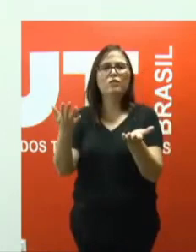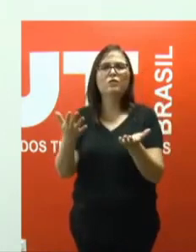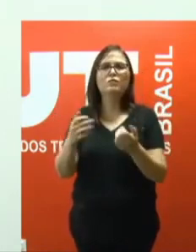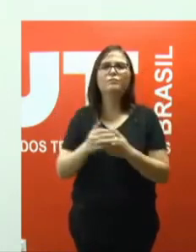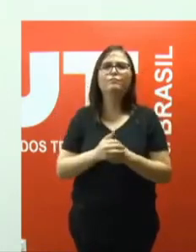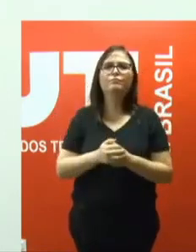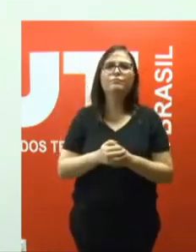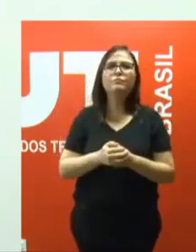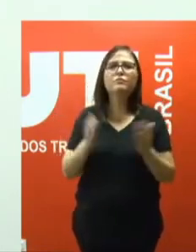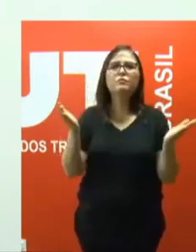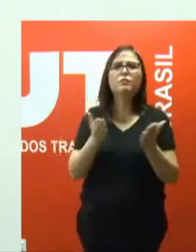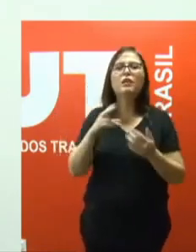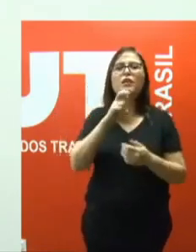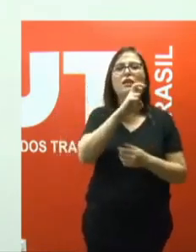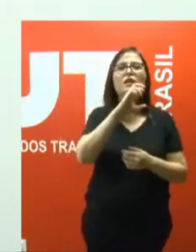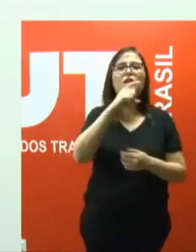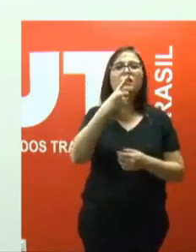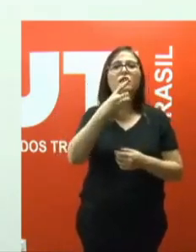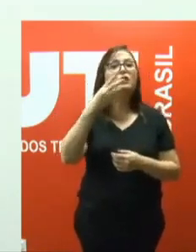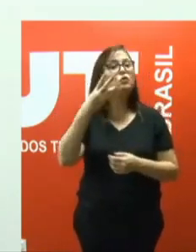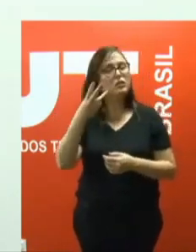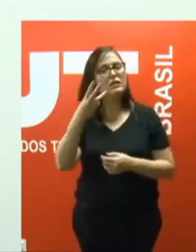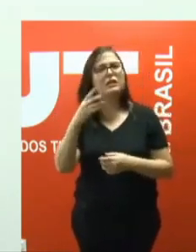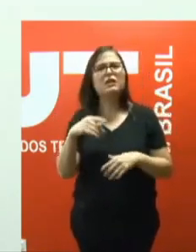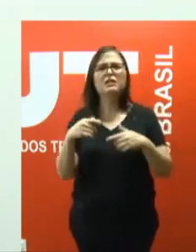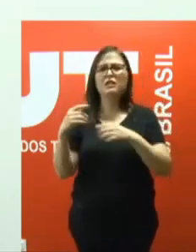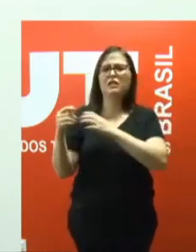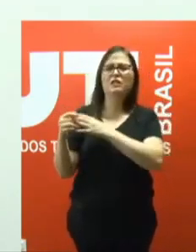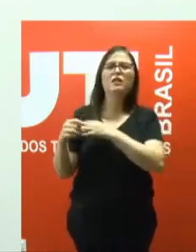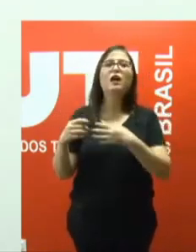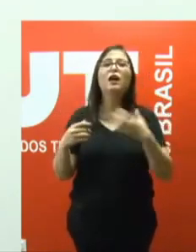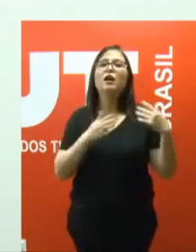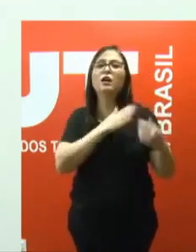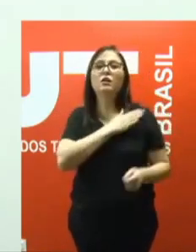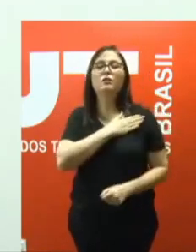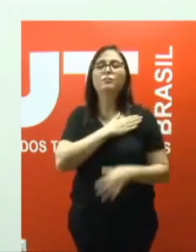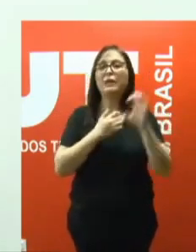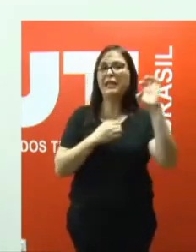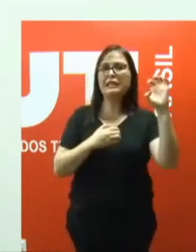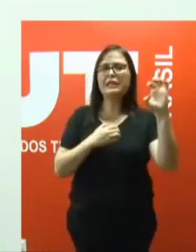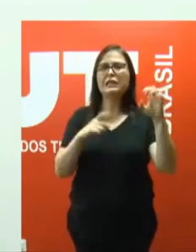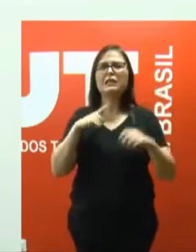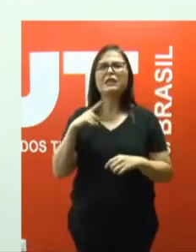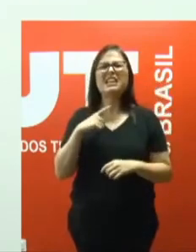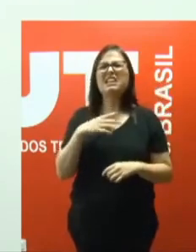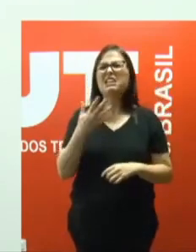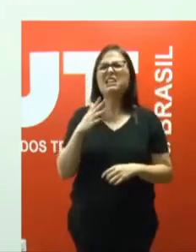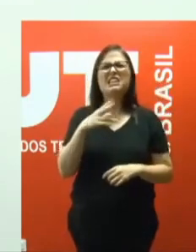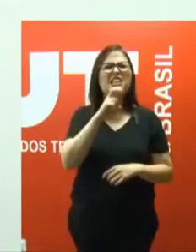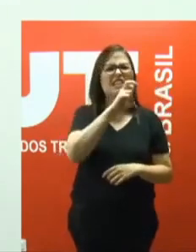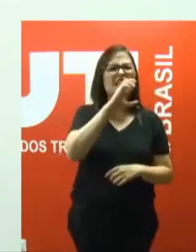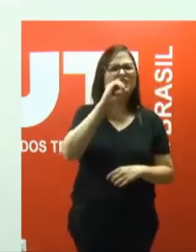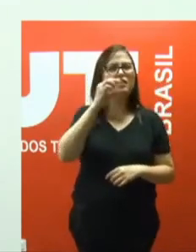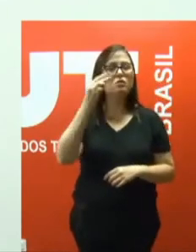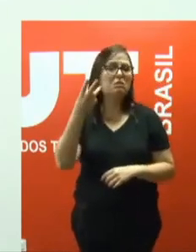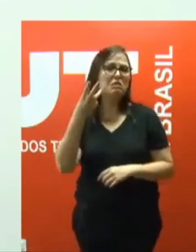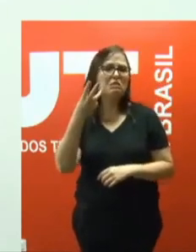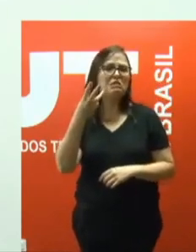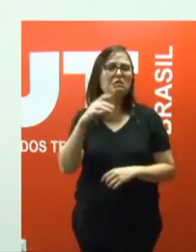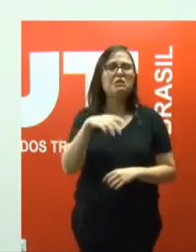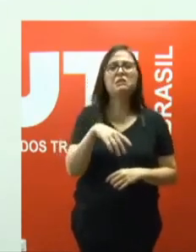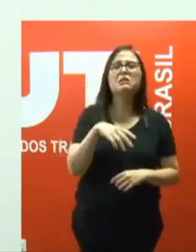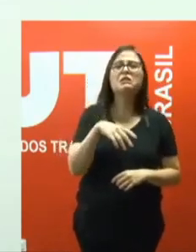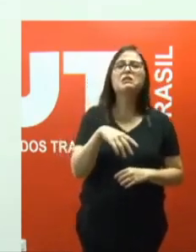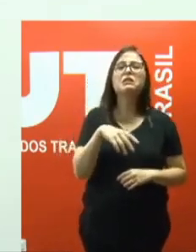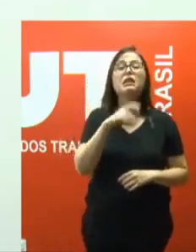513. A esquerda toda tem quanto? 100 e poucos deputados em 513. Só o Valdemar da